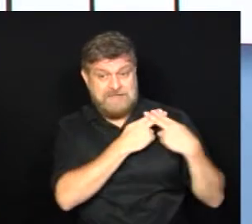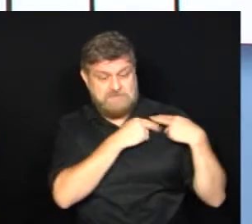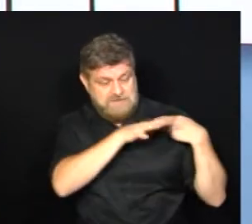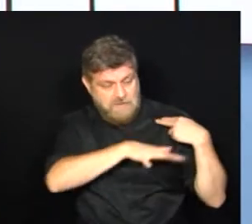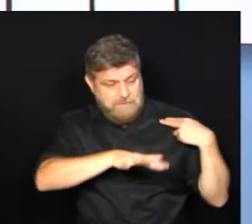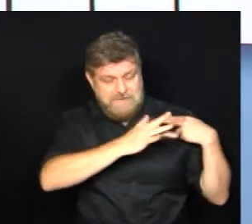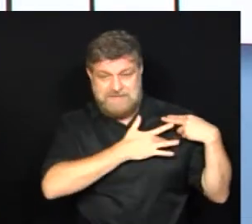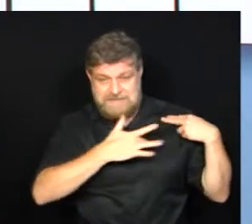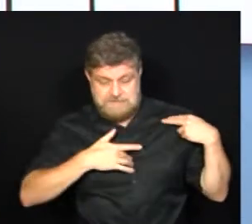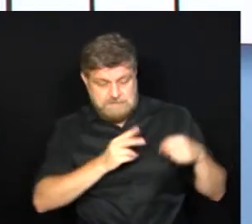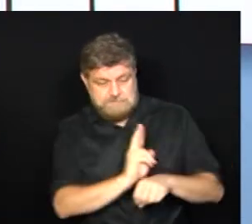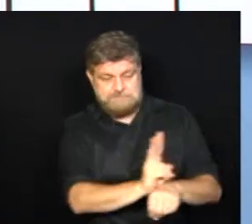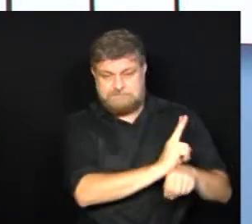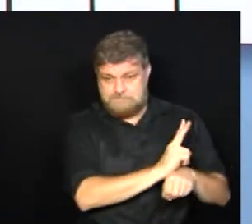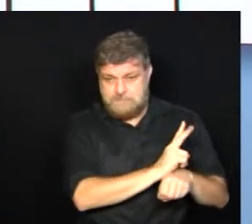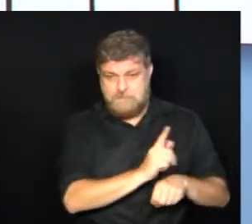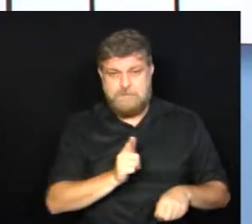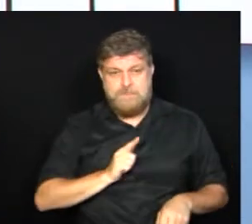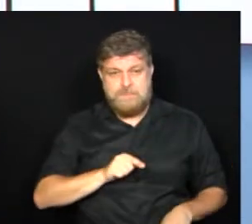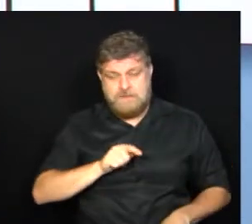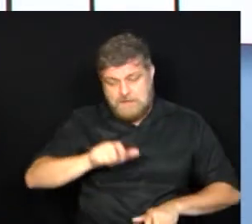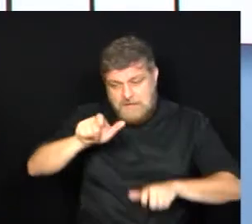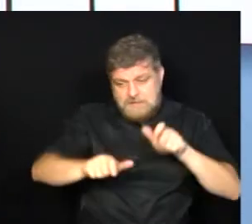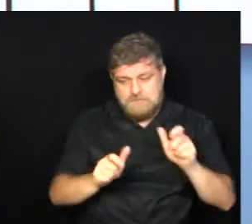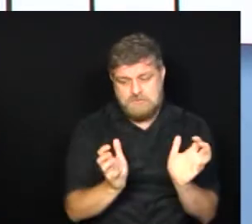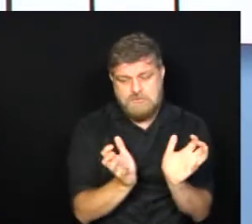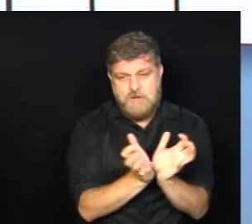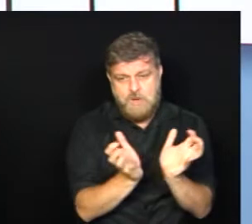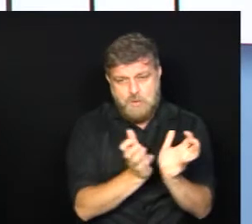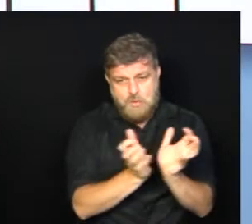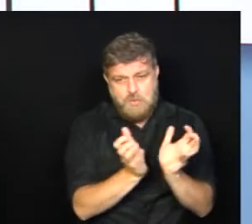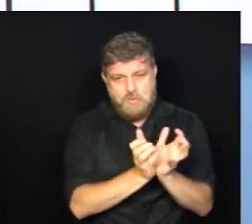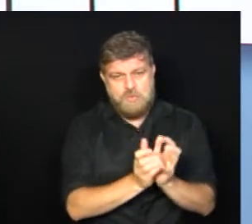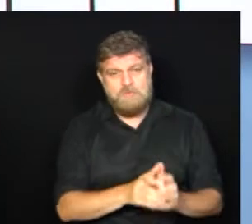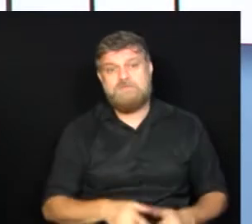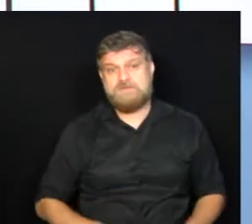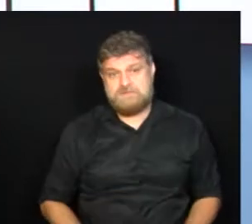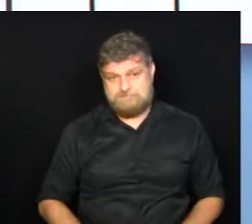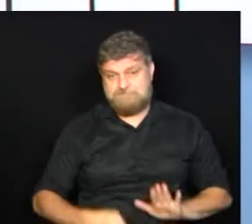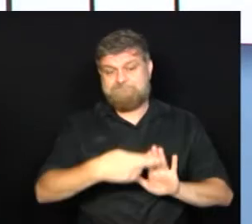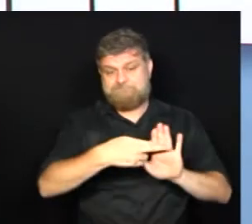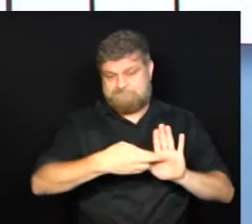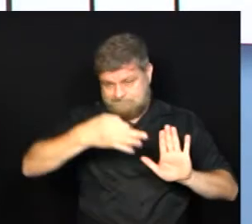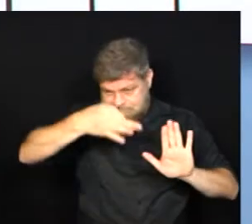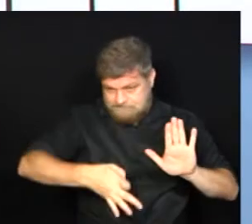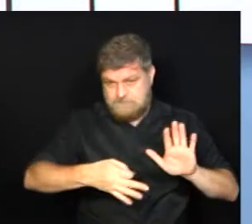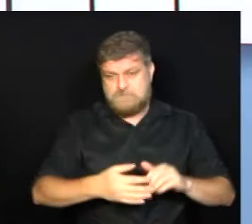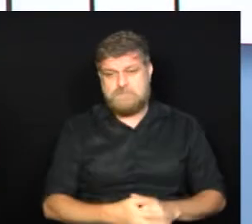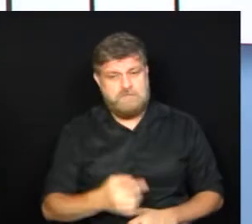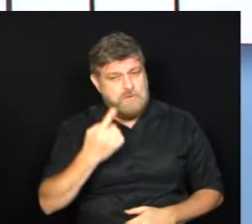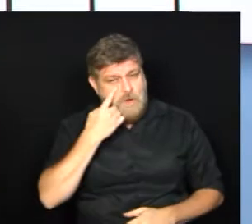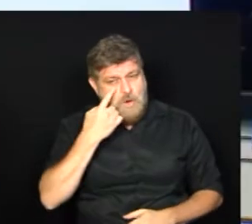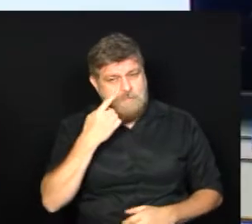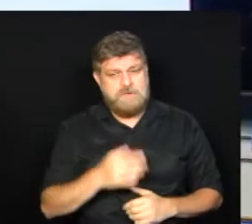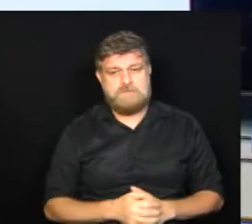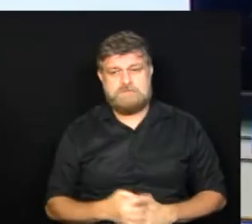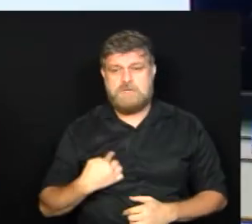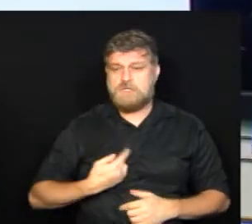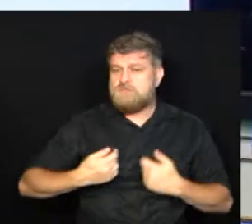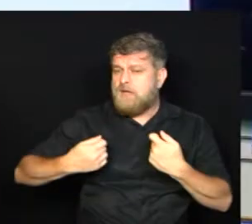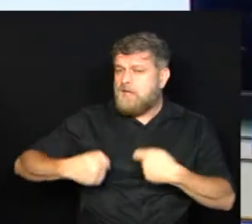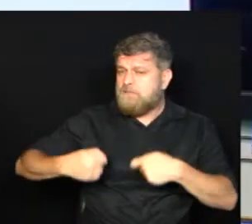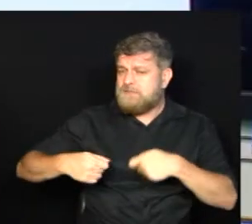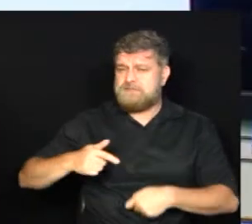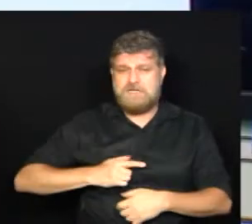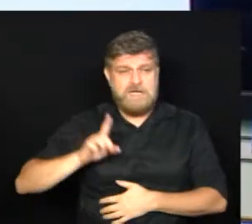ainda que a identificação desse público vai ser rigorosa. Acompanhe. A gente vai precisar,